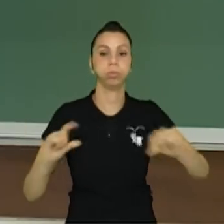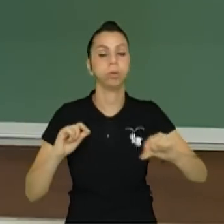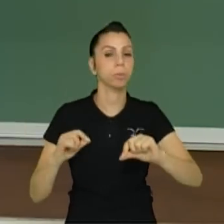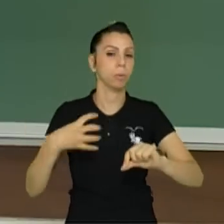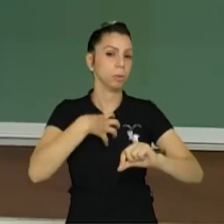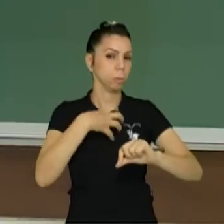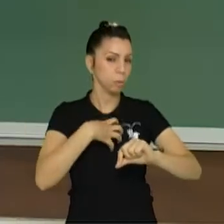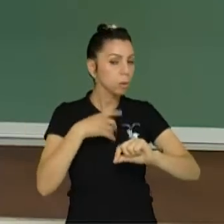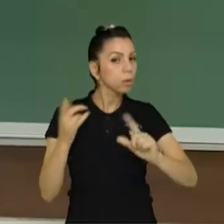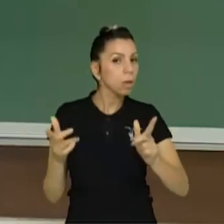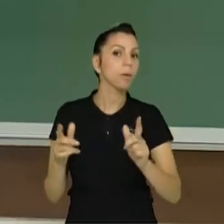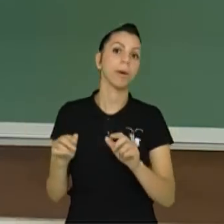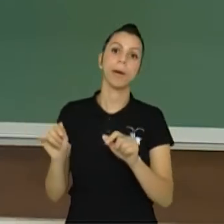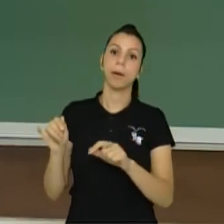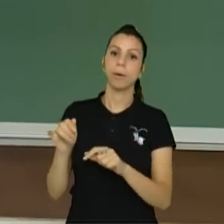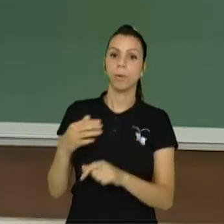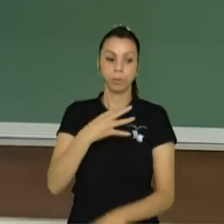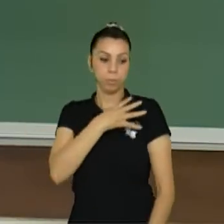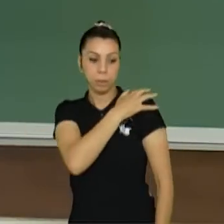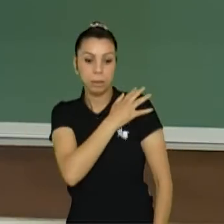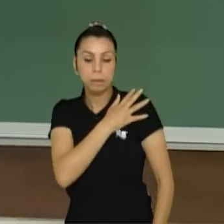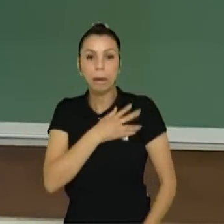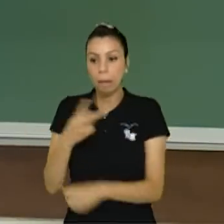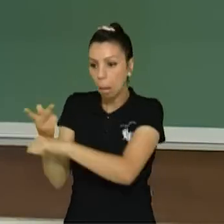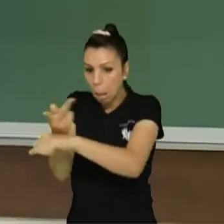certamente seriam perseguidos, tá?